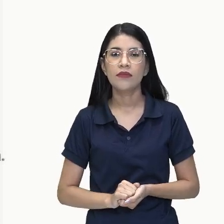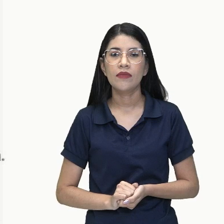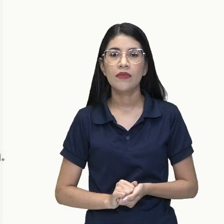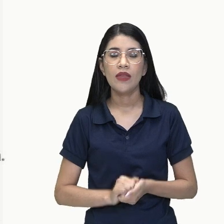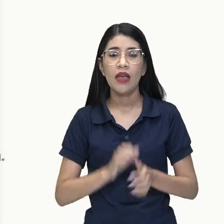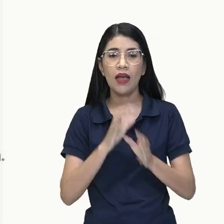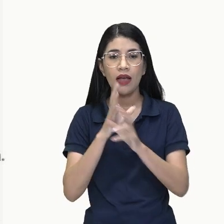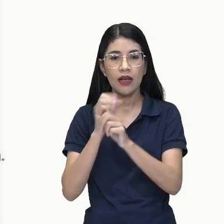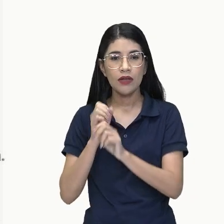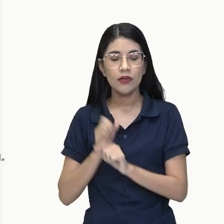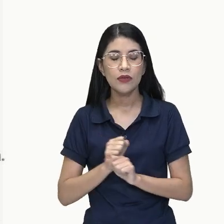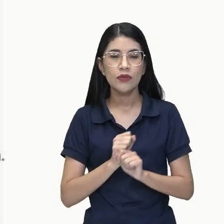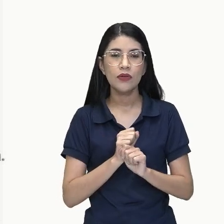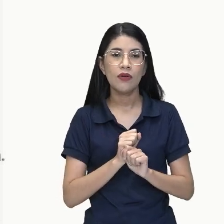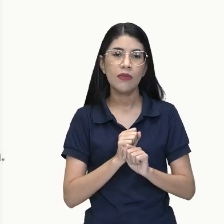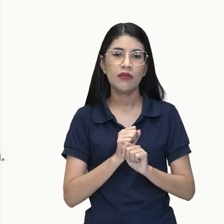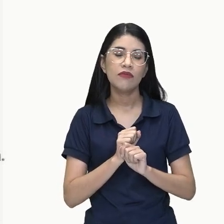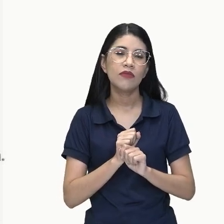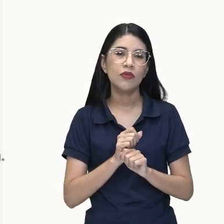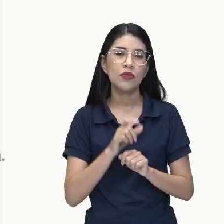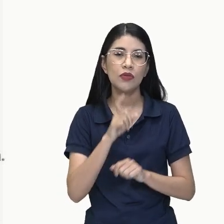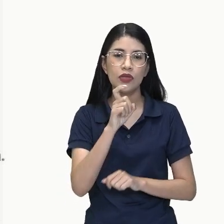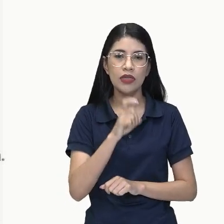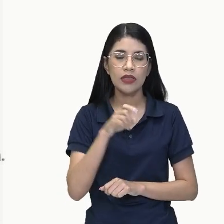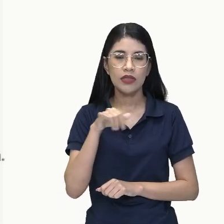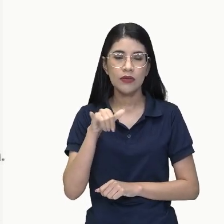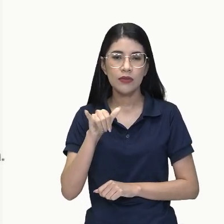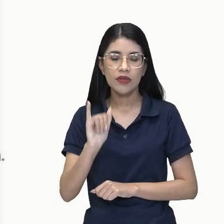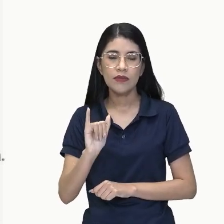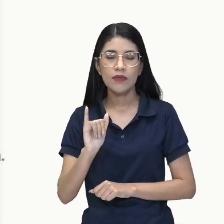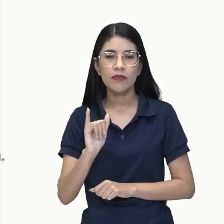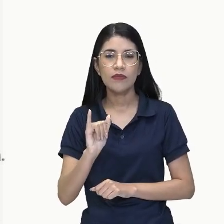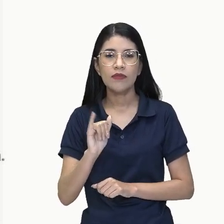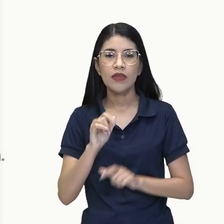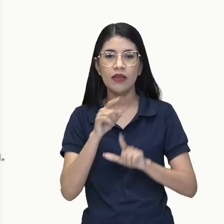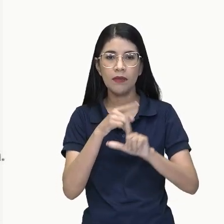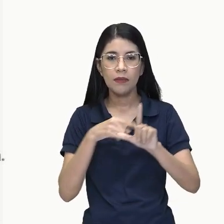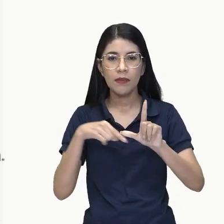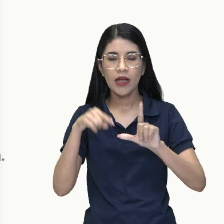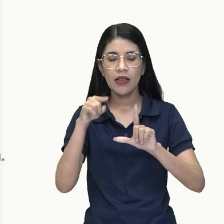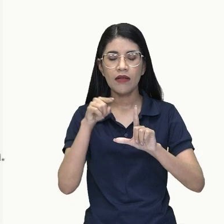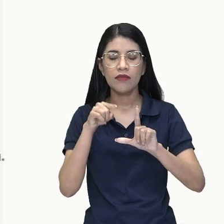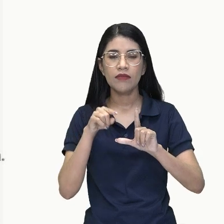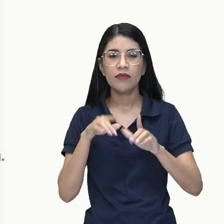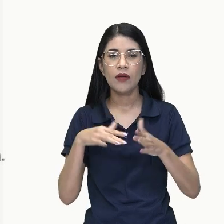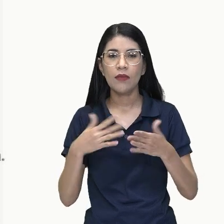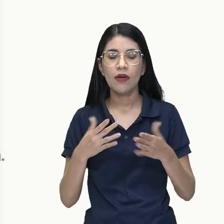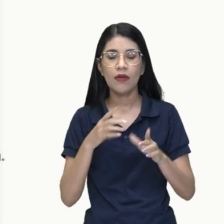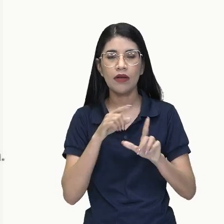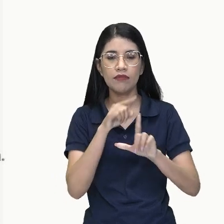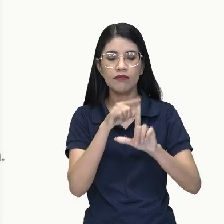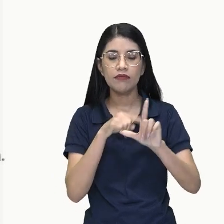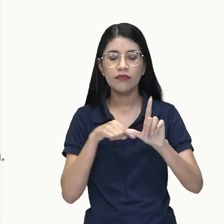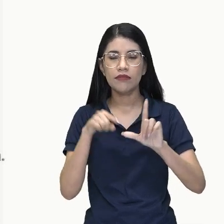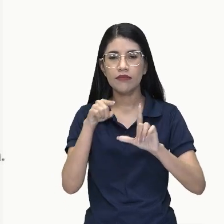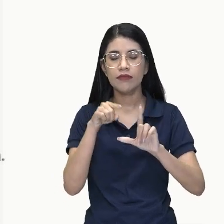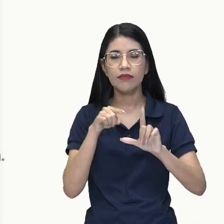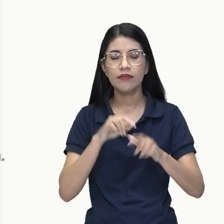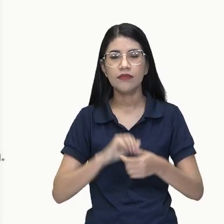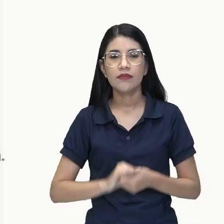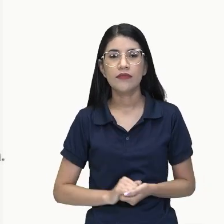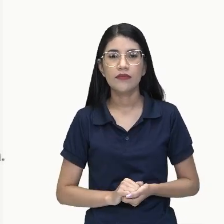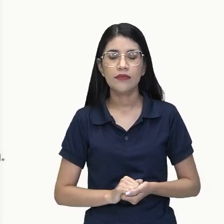das coordenadas do vértice dessa parábola? Qual é a soma das coordenadas do vértice